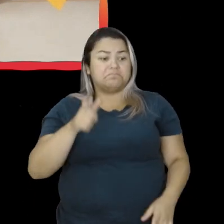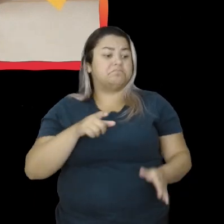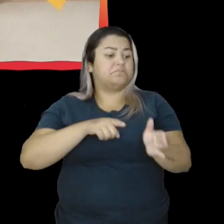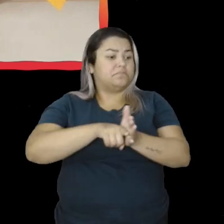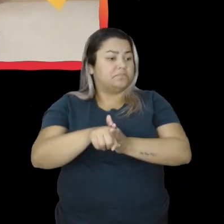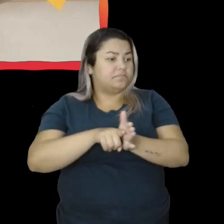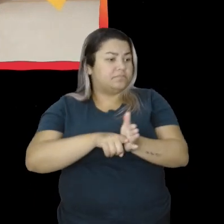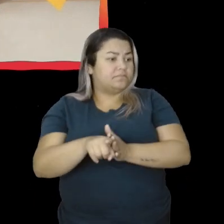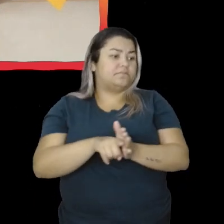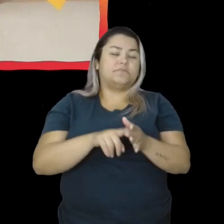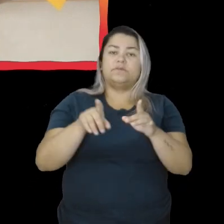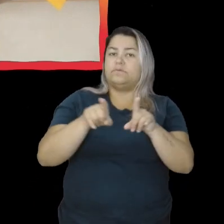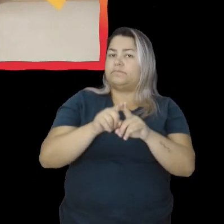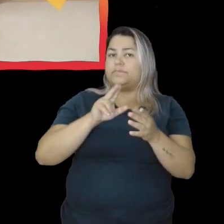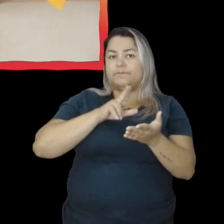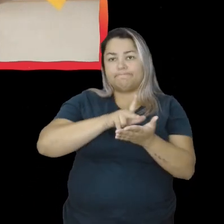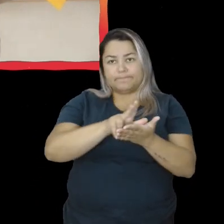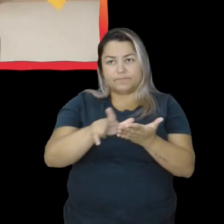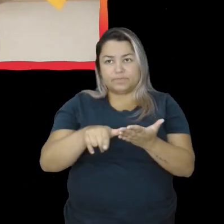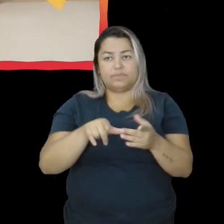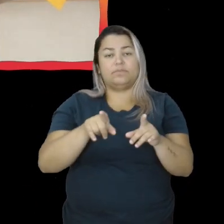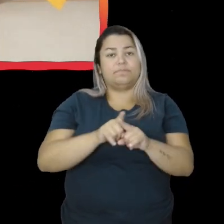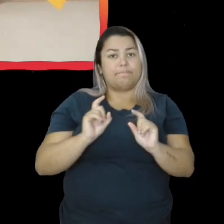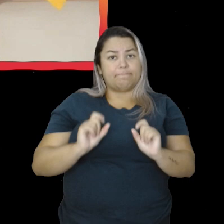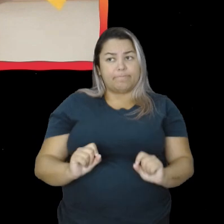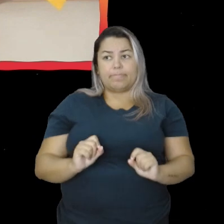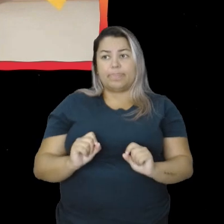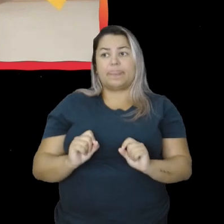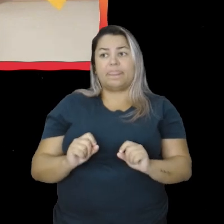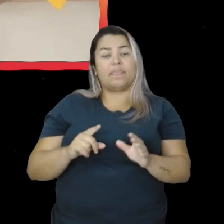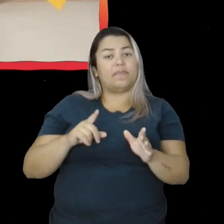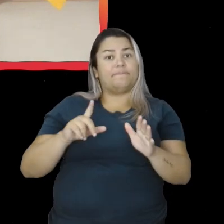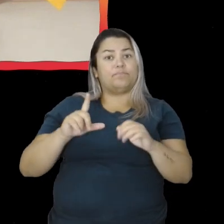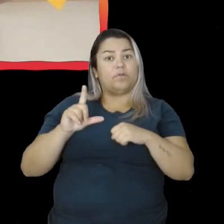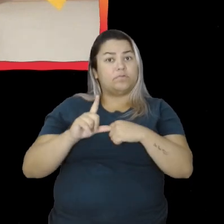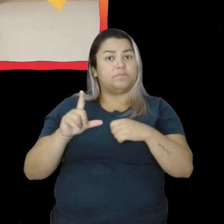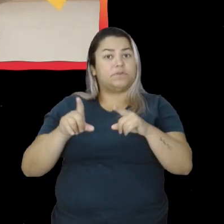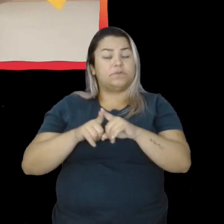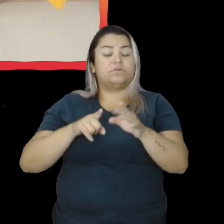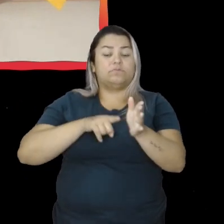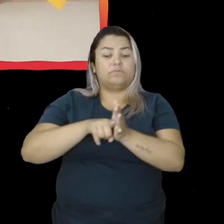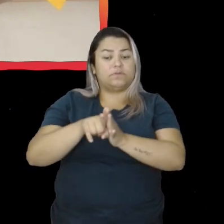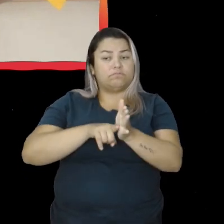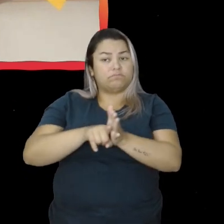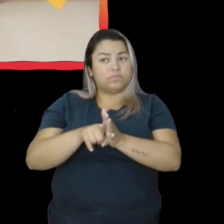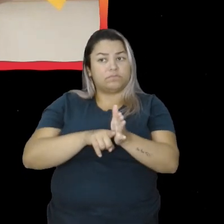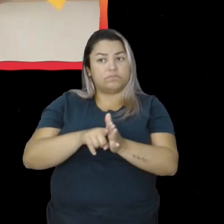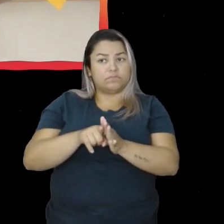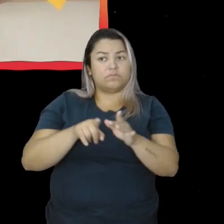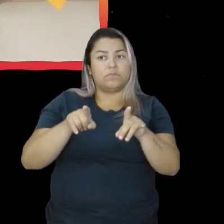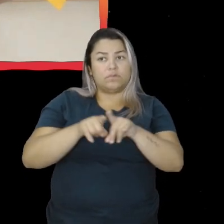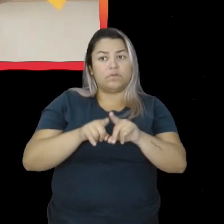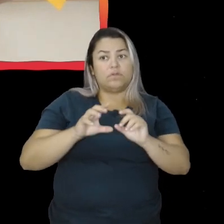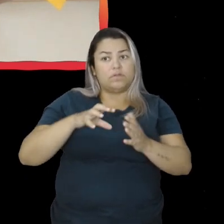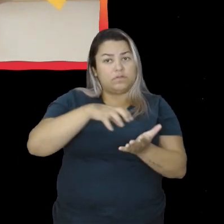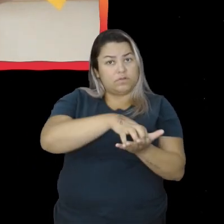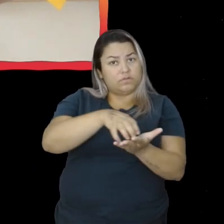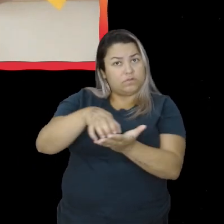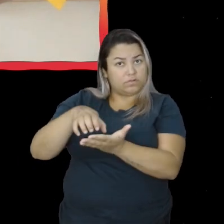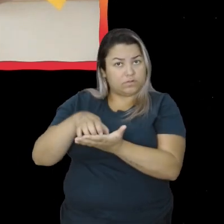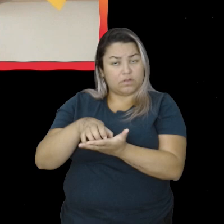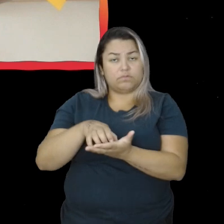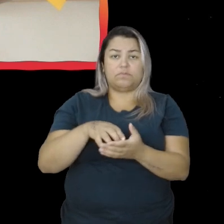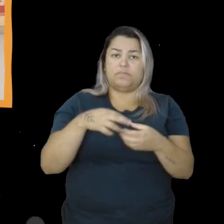de PIBIC, enfim. Faço parte de um laboratório de pesquisa que é a maior referência de pesquisa em planejamento territorial e urbano